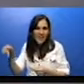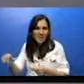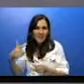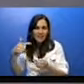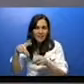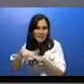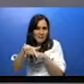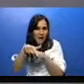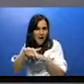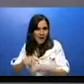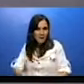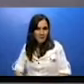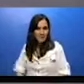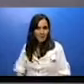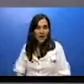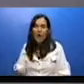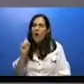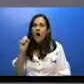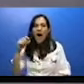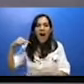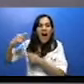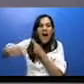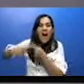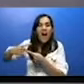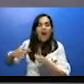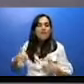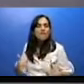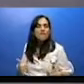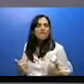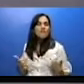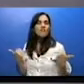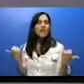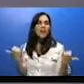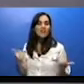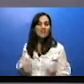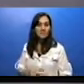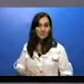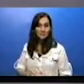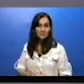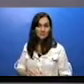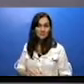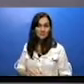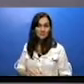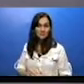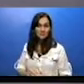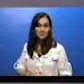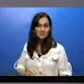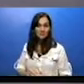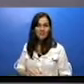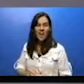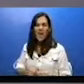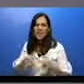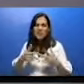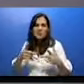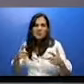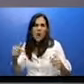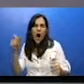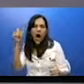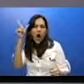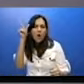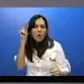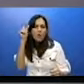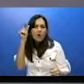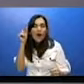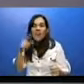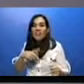município são as tradições são as festas que tem são hábitos que que nós